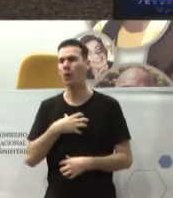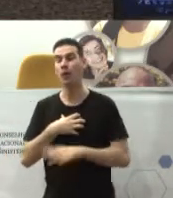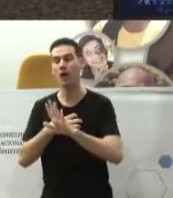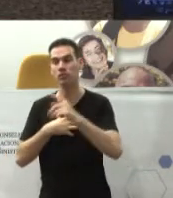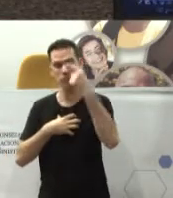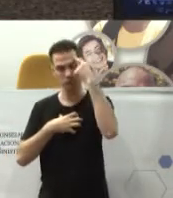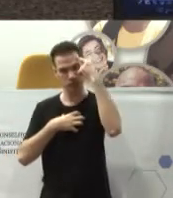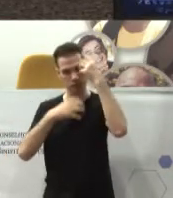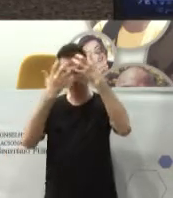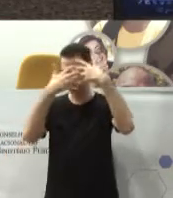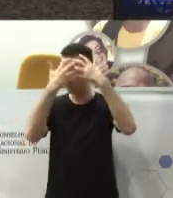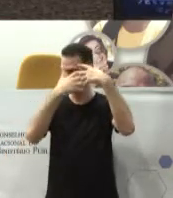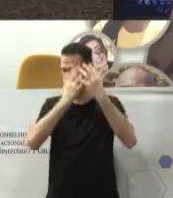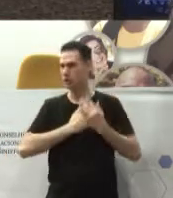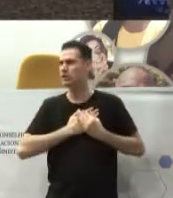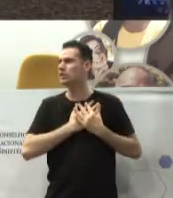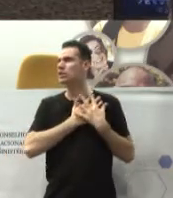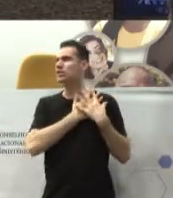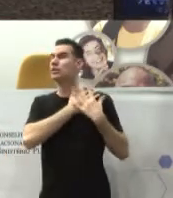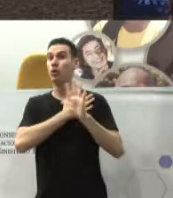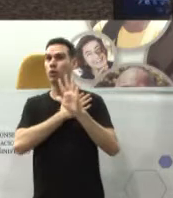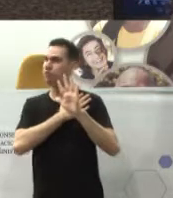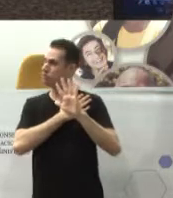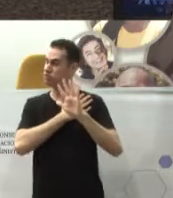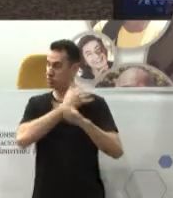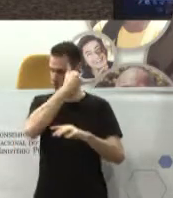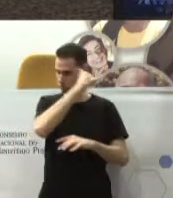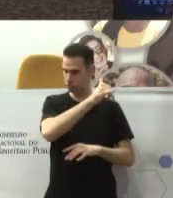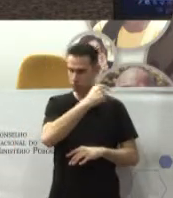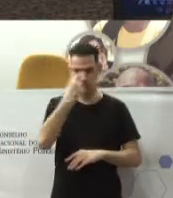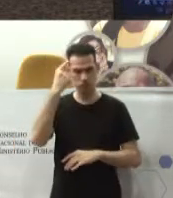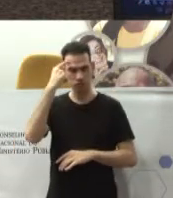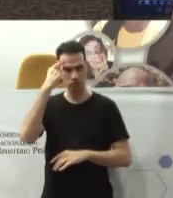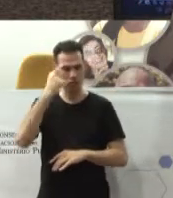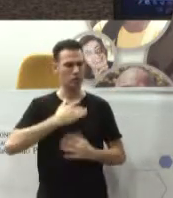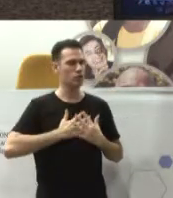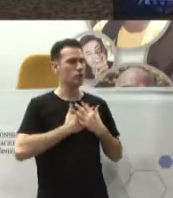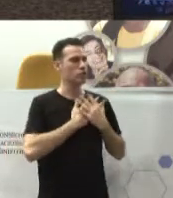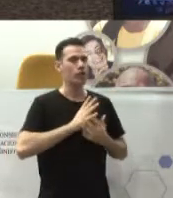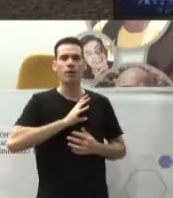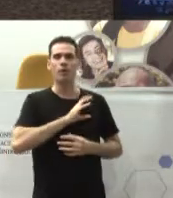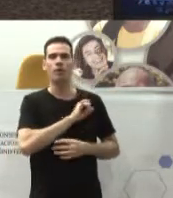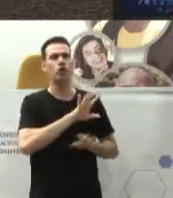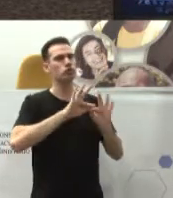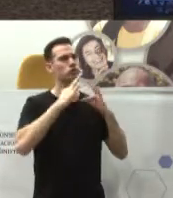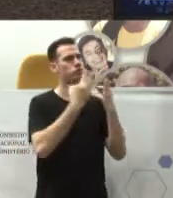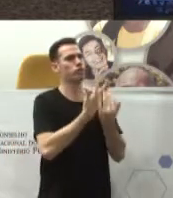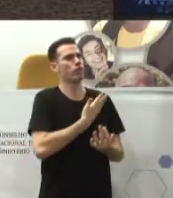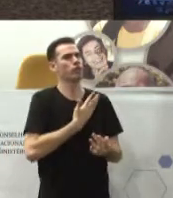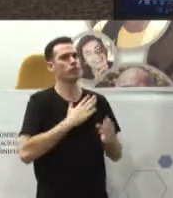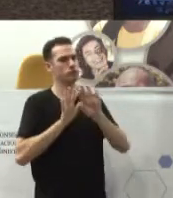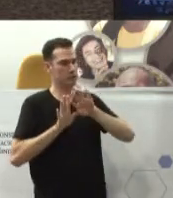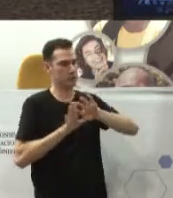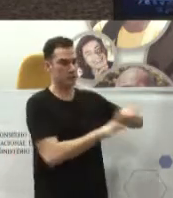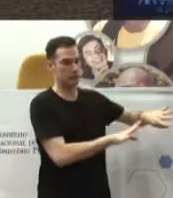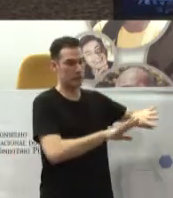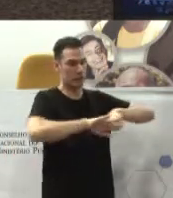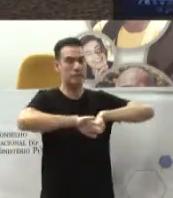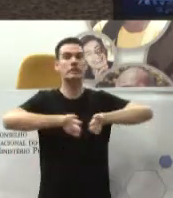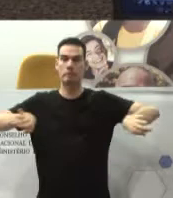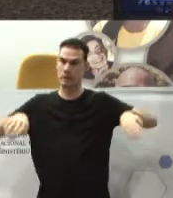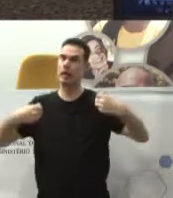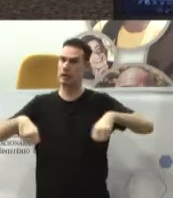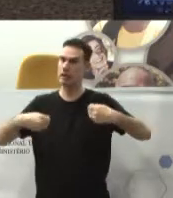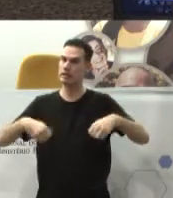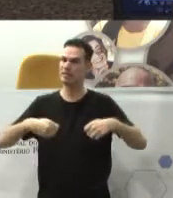paixões devem ficar para o meu vínculo de amizade, para o meu vínculo familiar. É difícil, sim, é muito